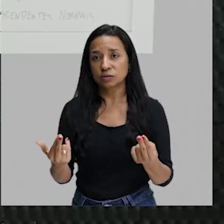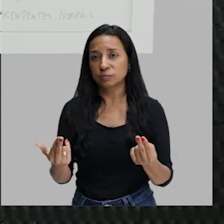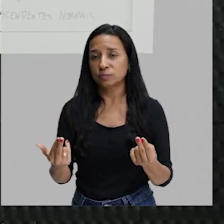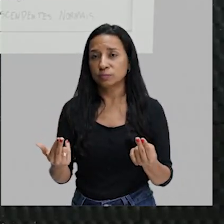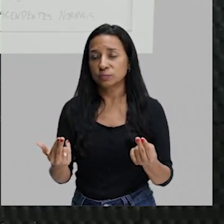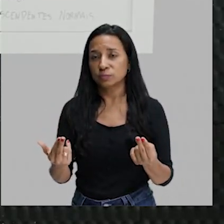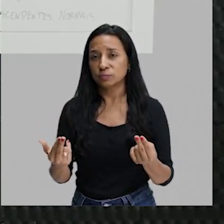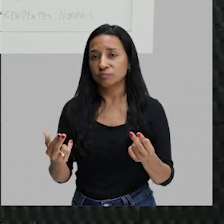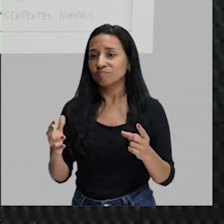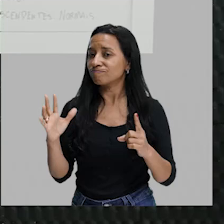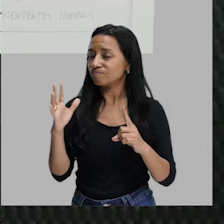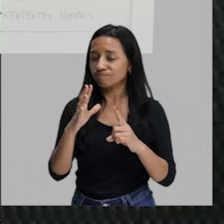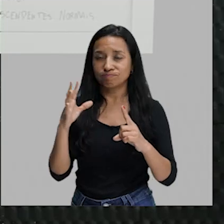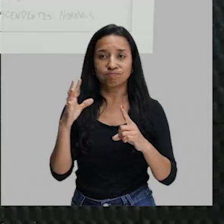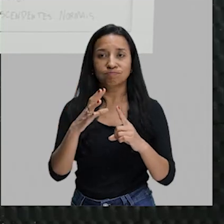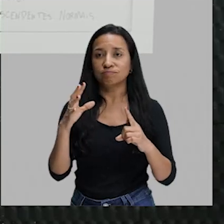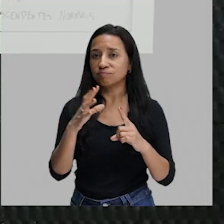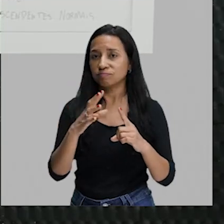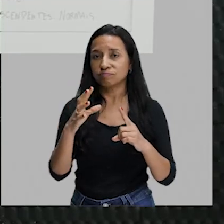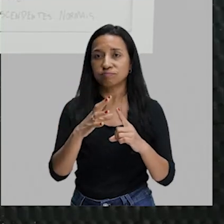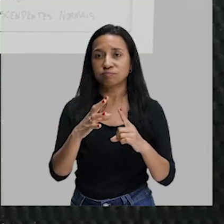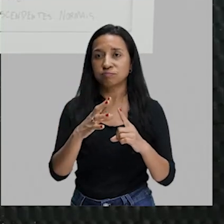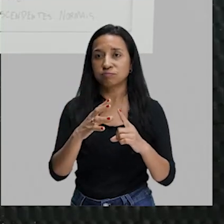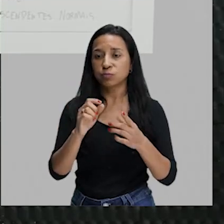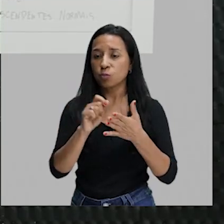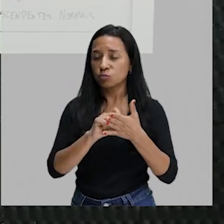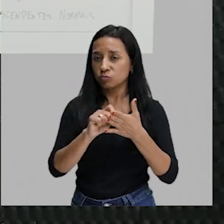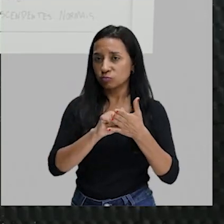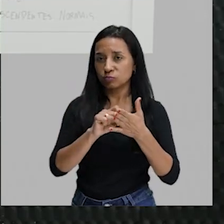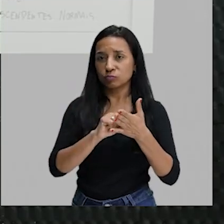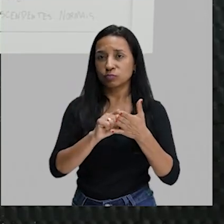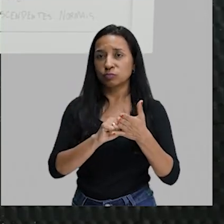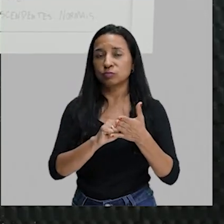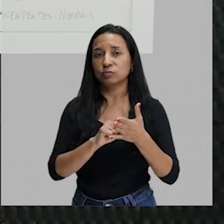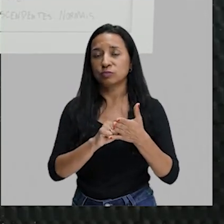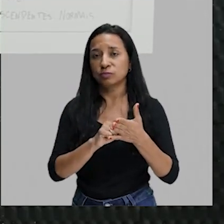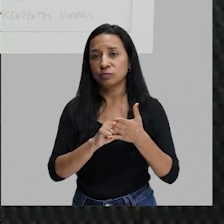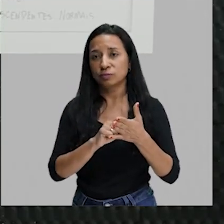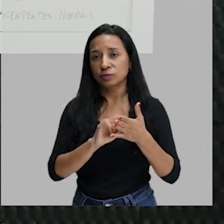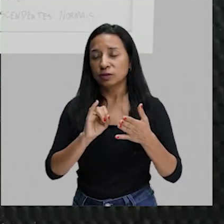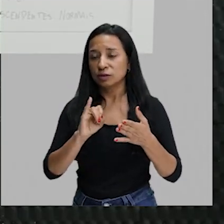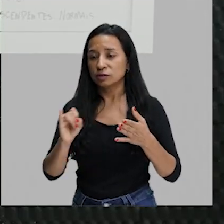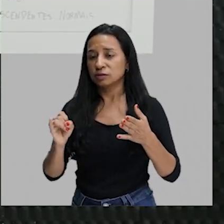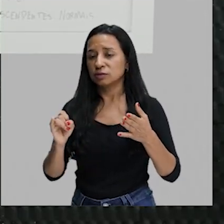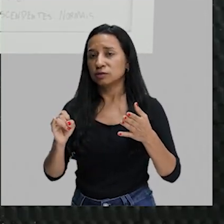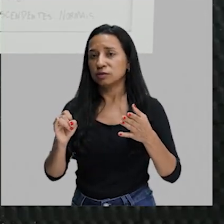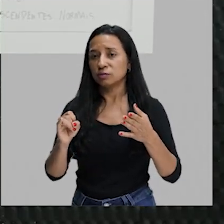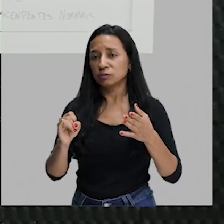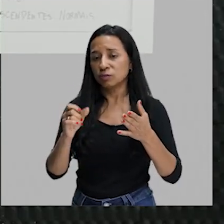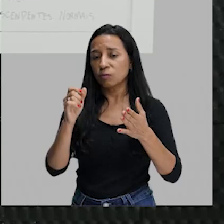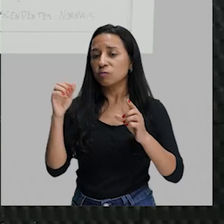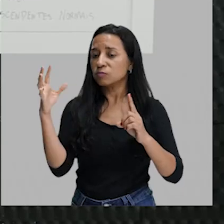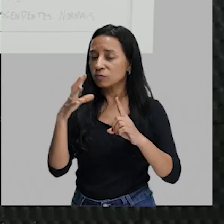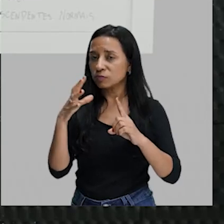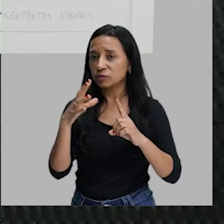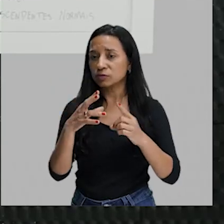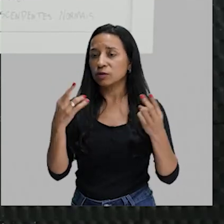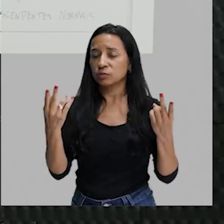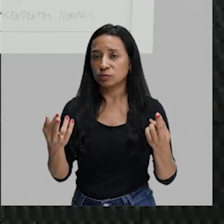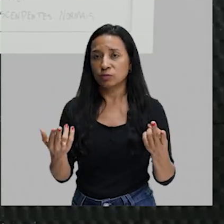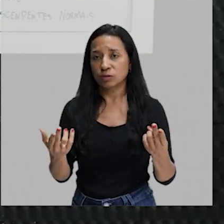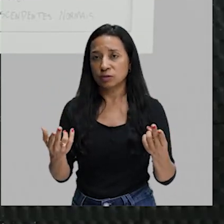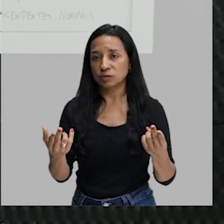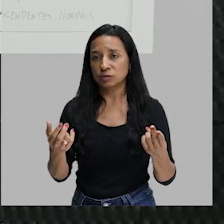são afetados. Ou seja, eles não estão pintadinhos ali, né? Se eles não são afetados, eles são iguais, né? Então,